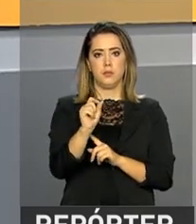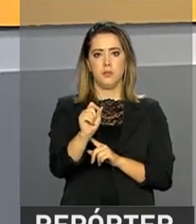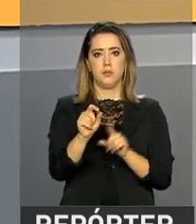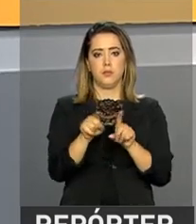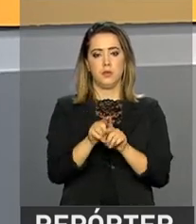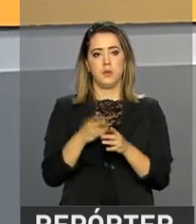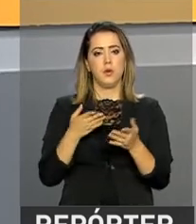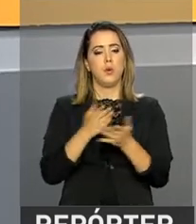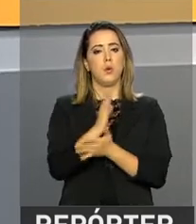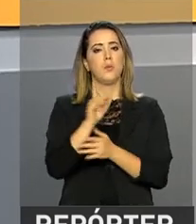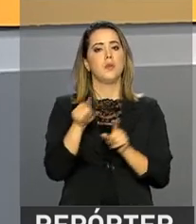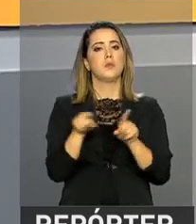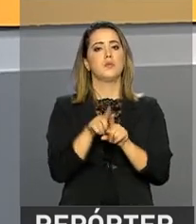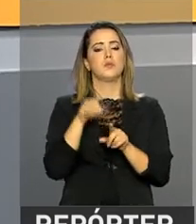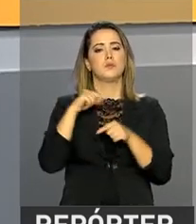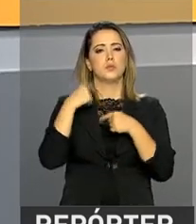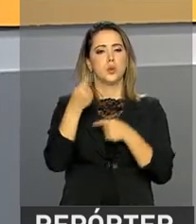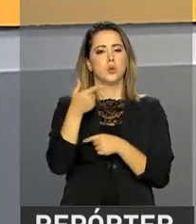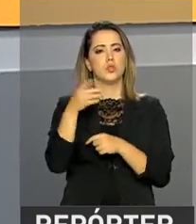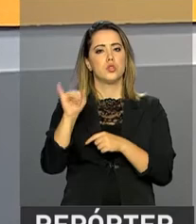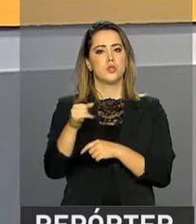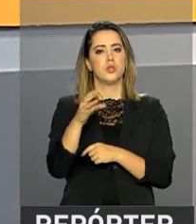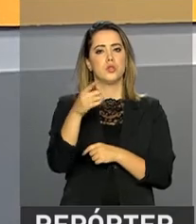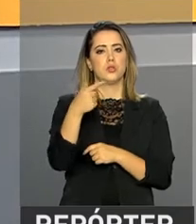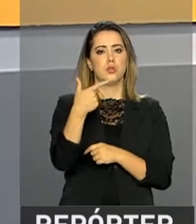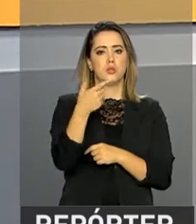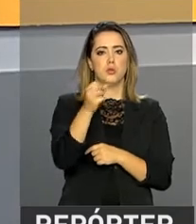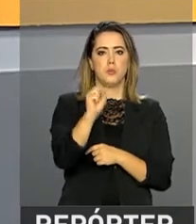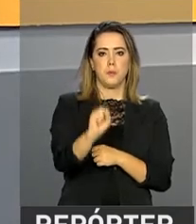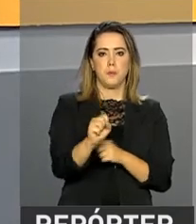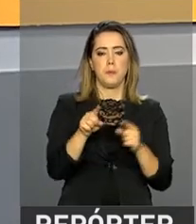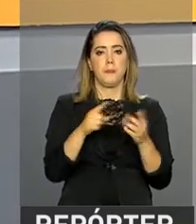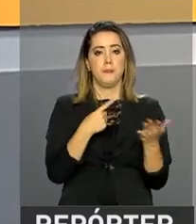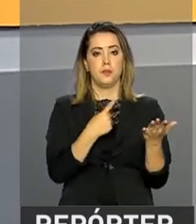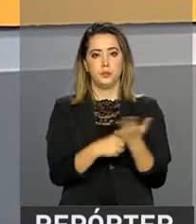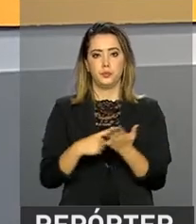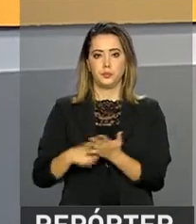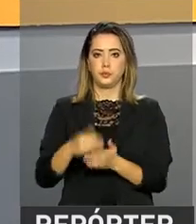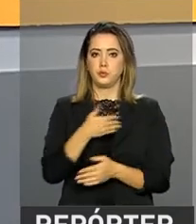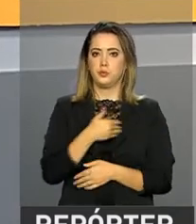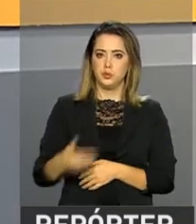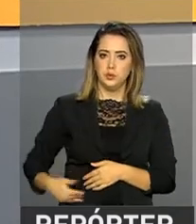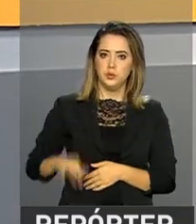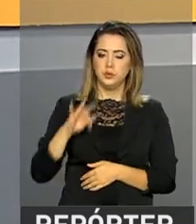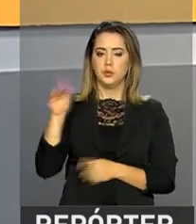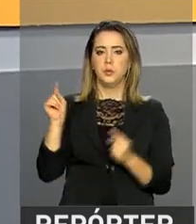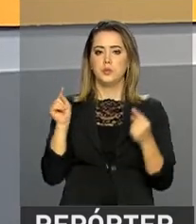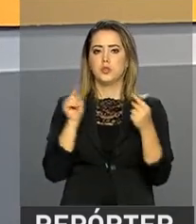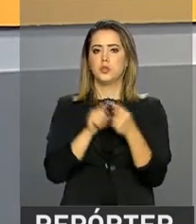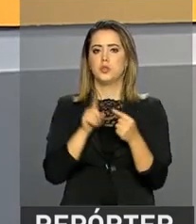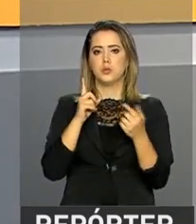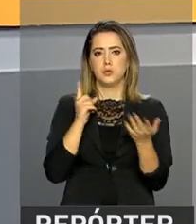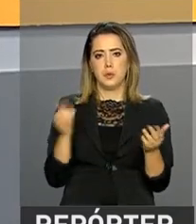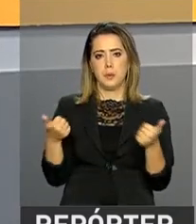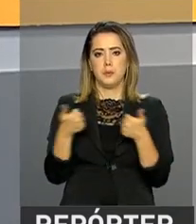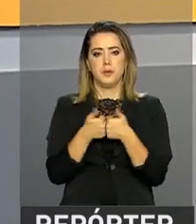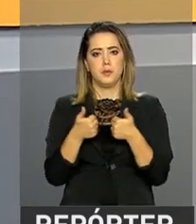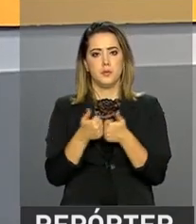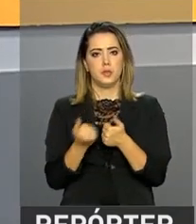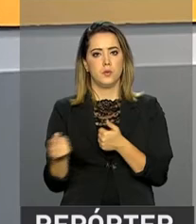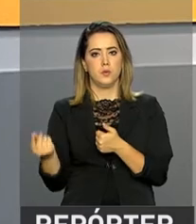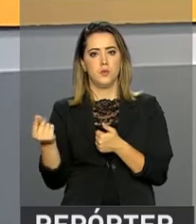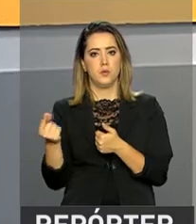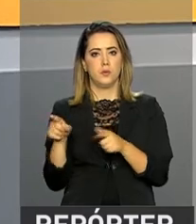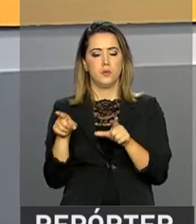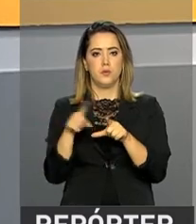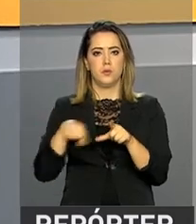TLP, passa a valer a partir de janeiro de 2018. De acordo com o governo federal, o objetivo da mudança é aproximar a